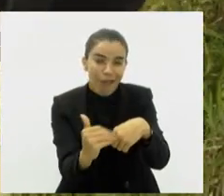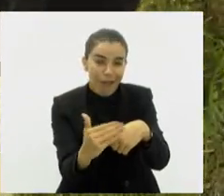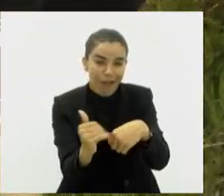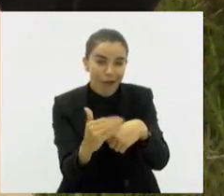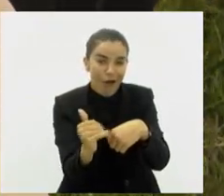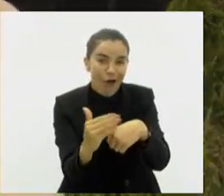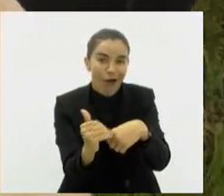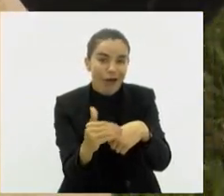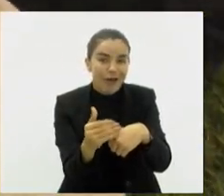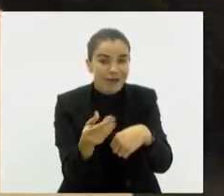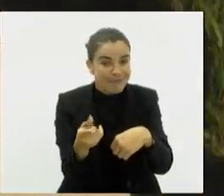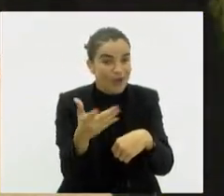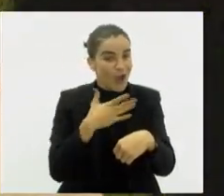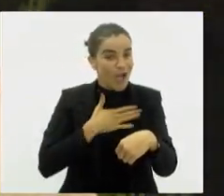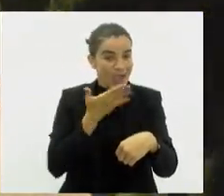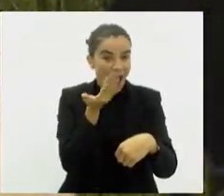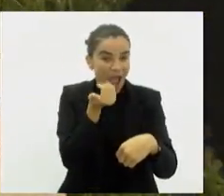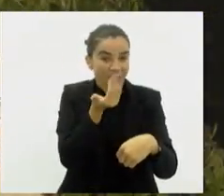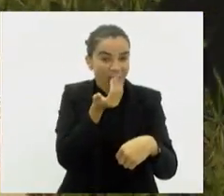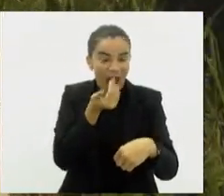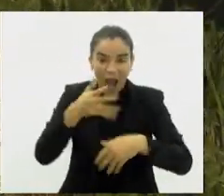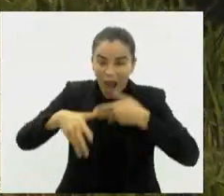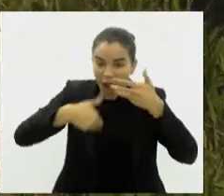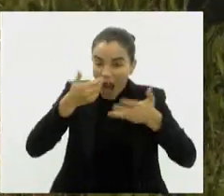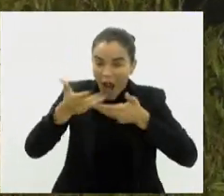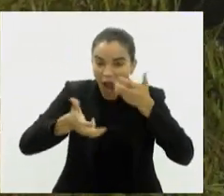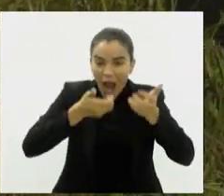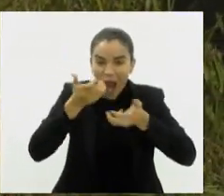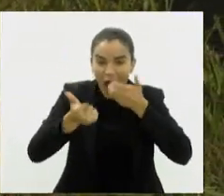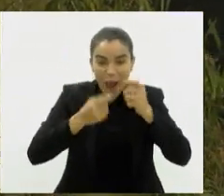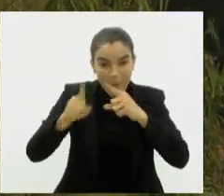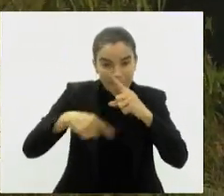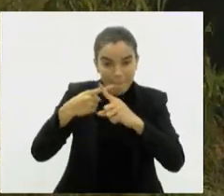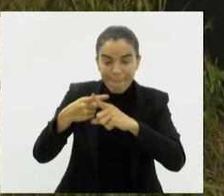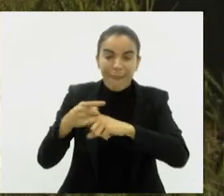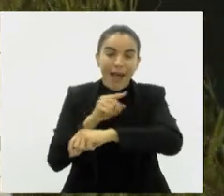ó, gosta de comer bastante, além do mato.